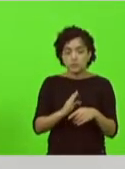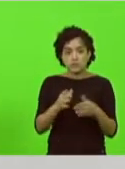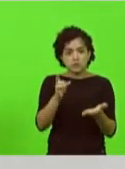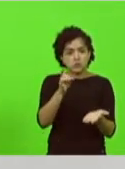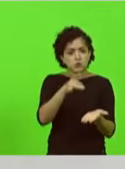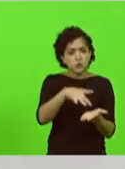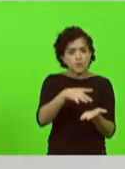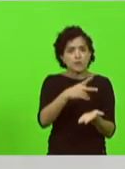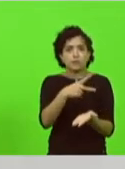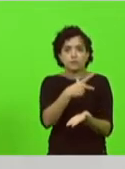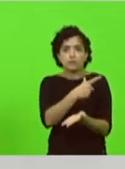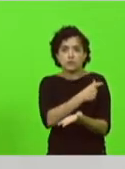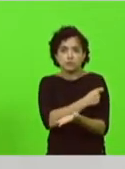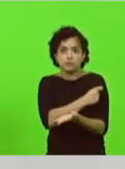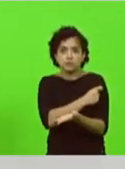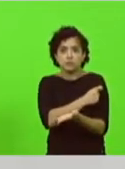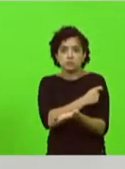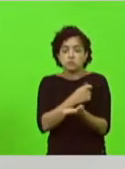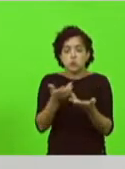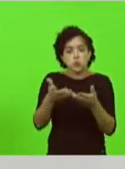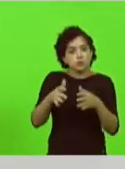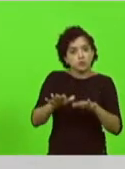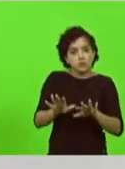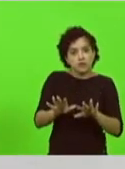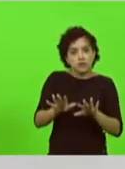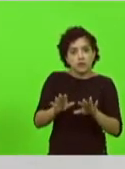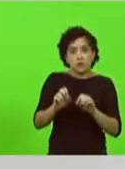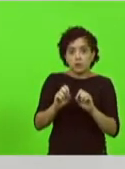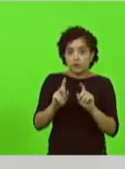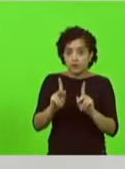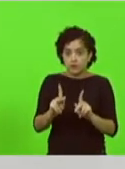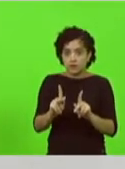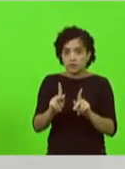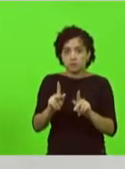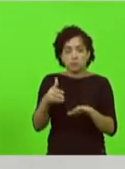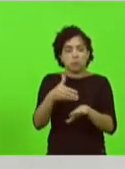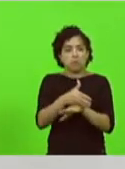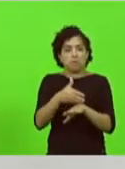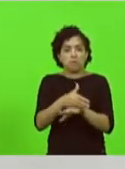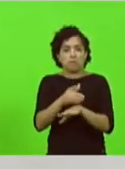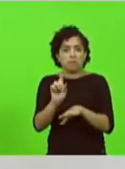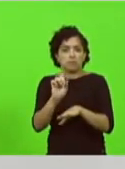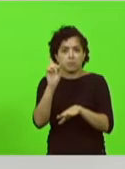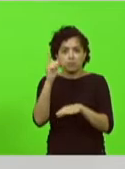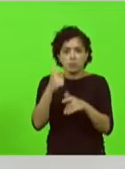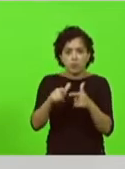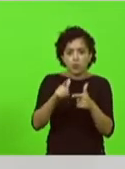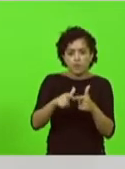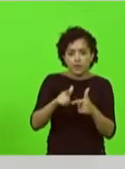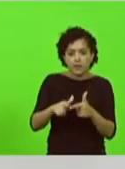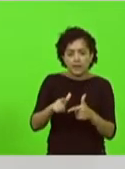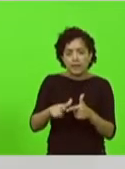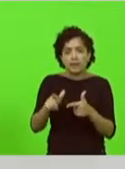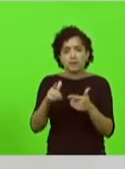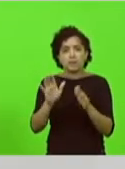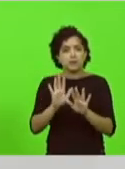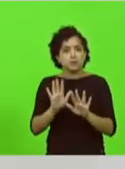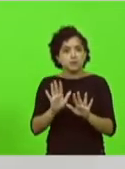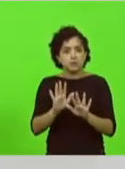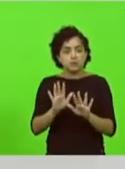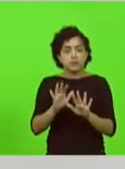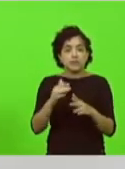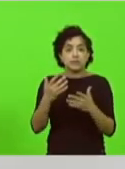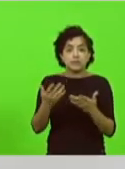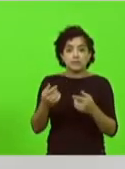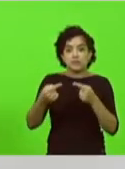toma vacina quem não quer. Então, não é um problema de acessibilidade ao medicamento. Também nós vamos